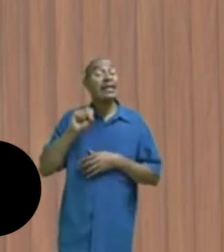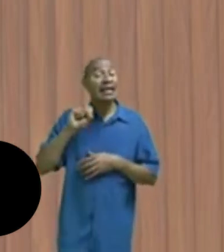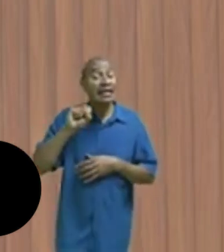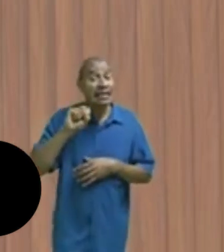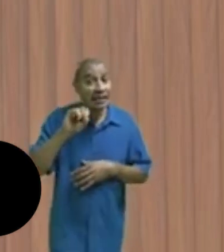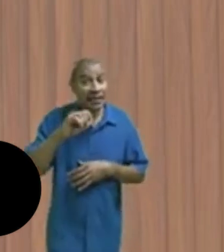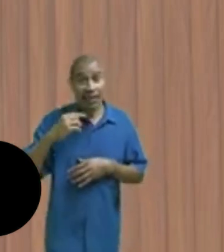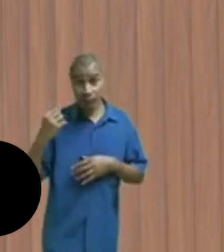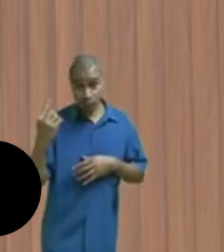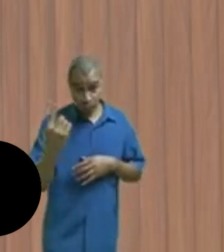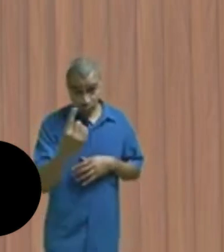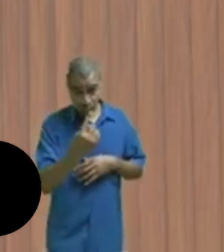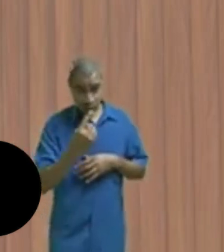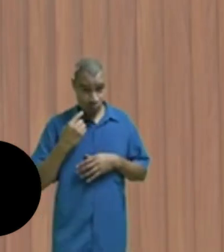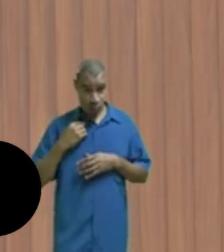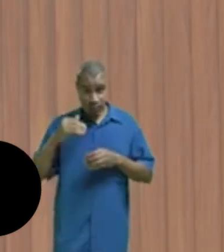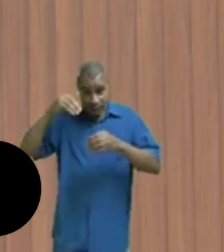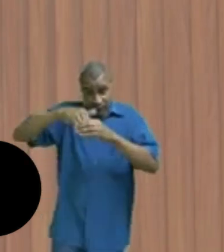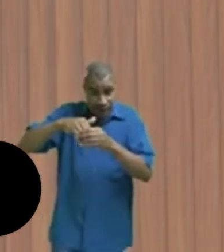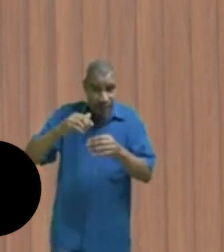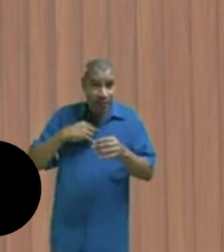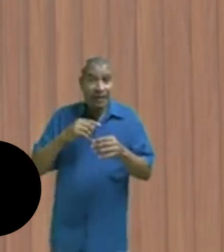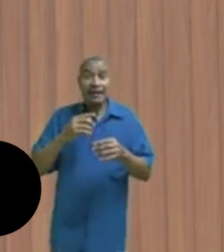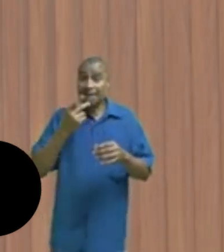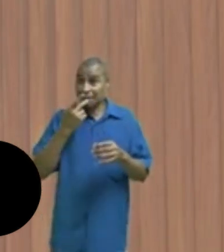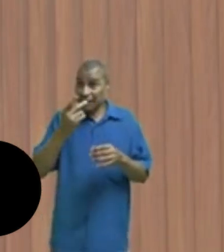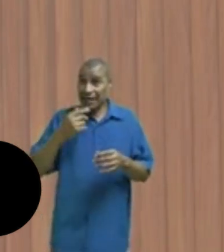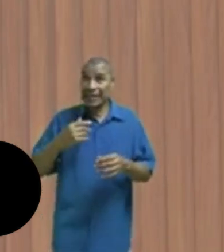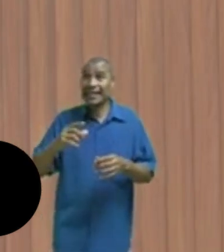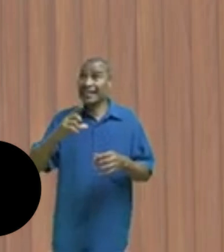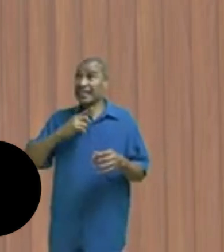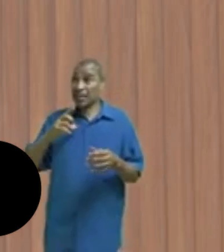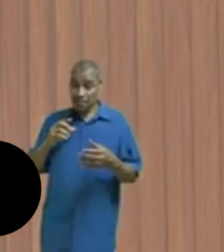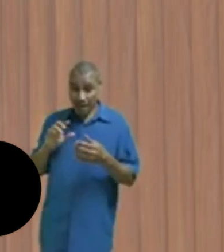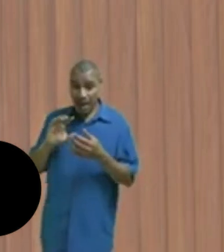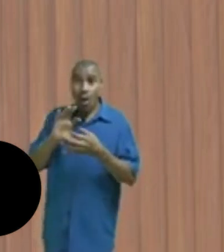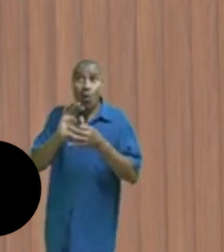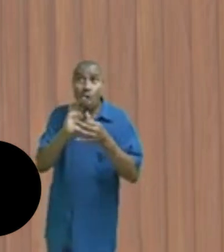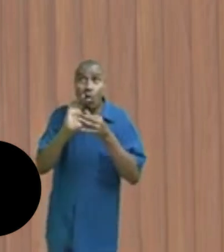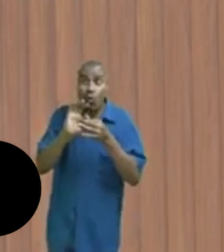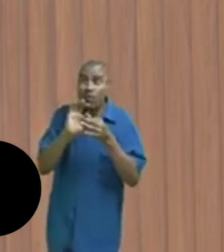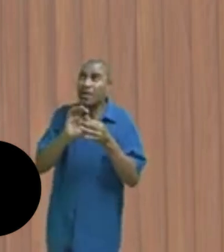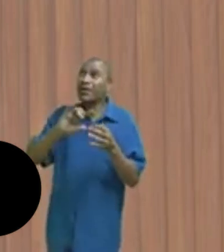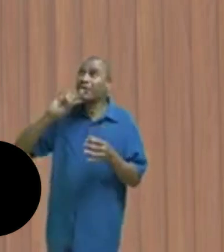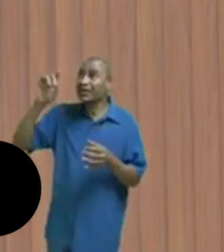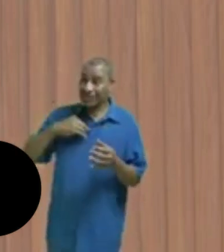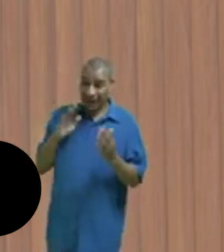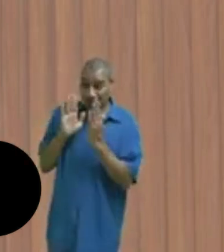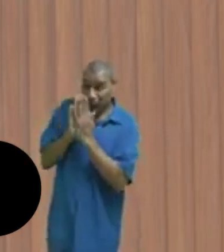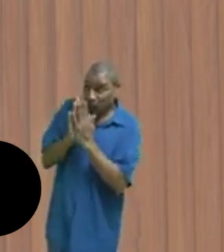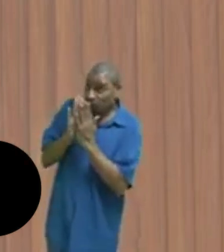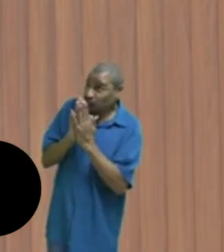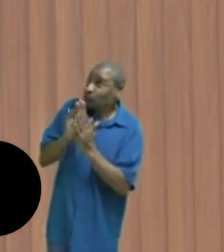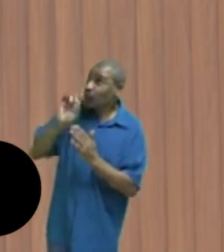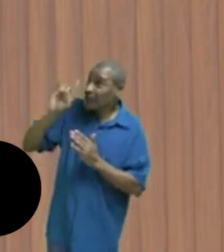entre nós ou em outro lugar afirma que tem uma relação com Deus, que está perto de Deus, que conhece o Senhor, mas